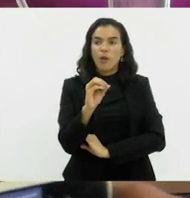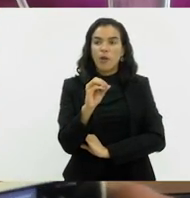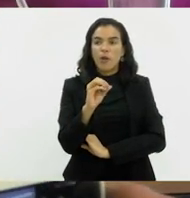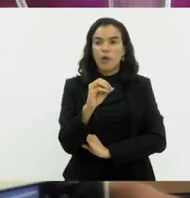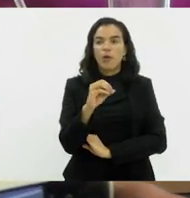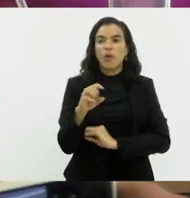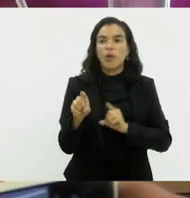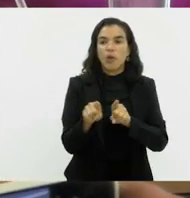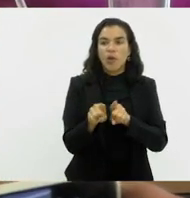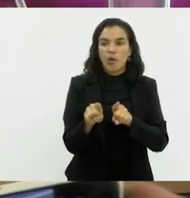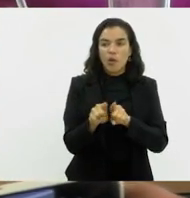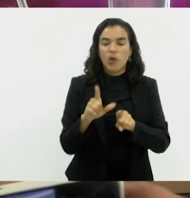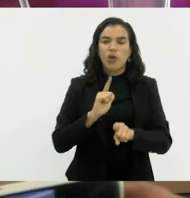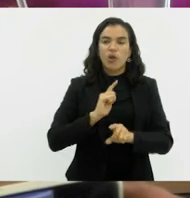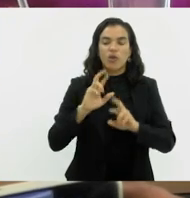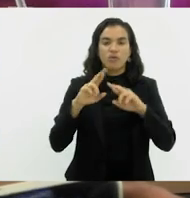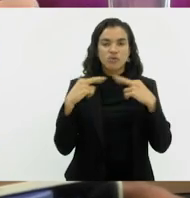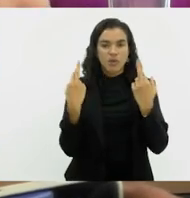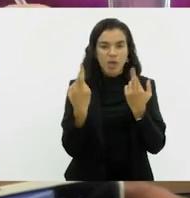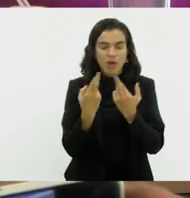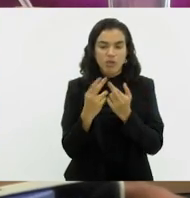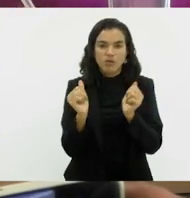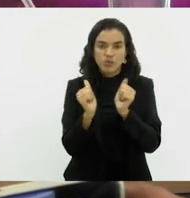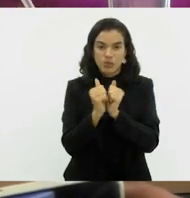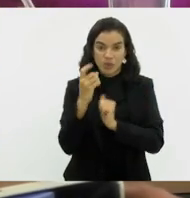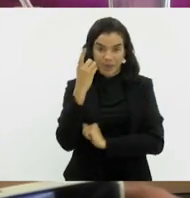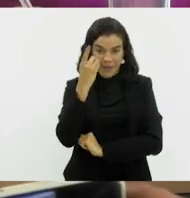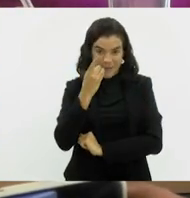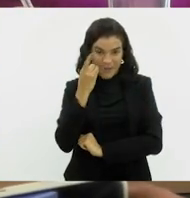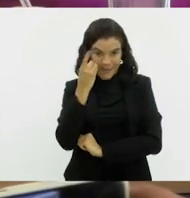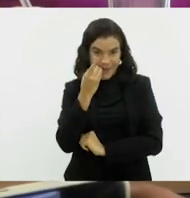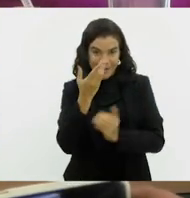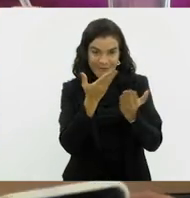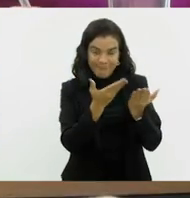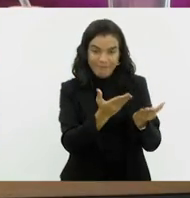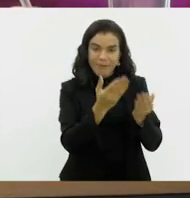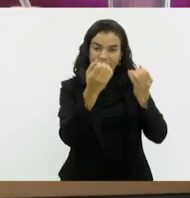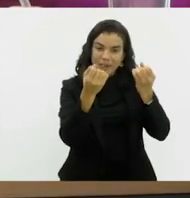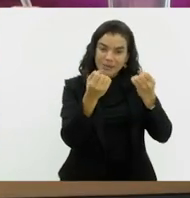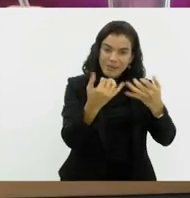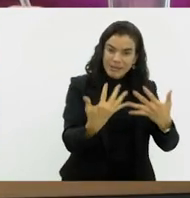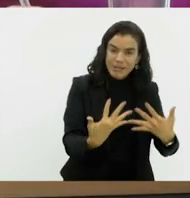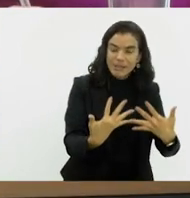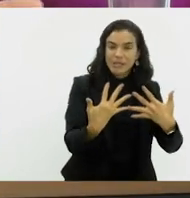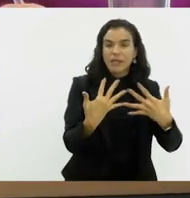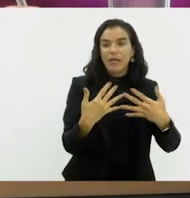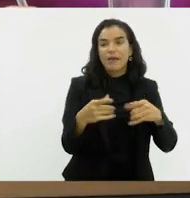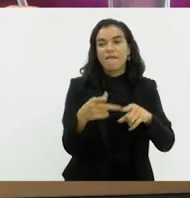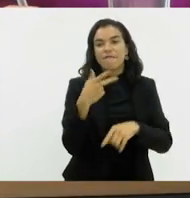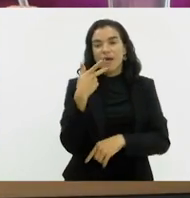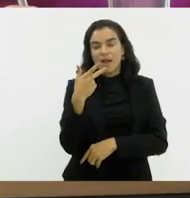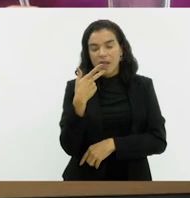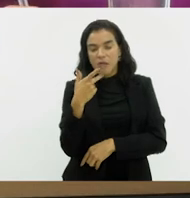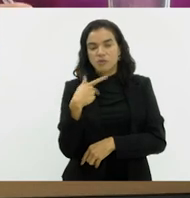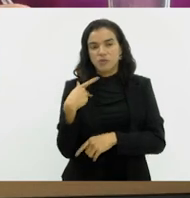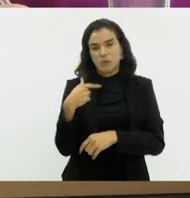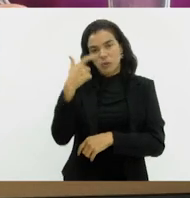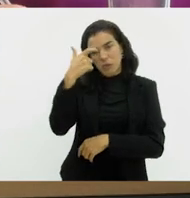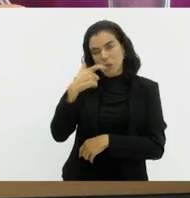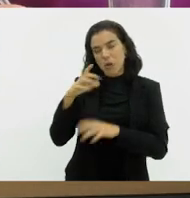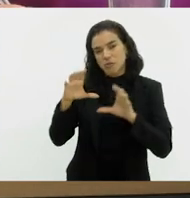também tivemos uma reunião com a deputada, né, para explicar a situação, e falamos que nós íamos buscar